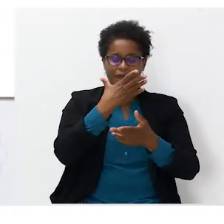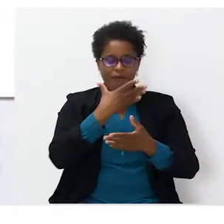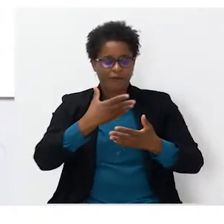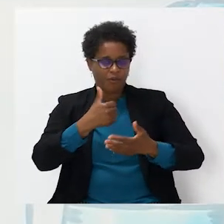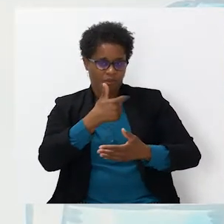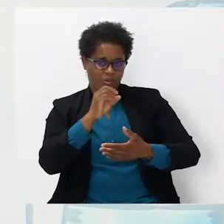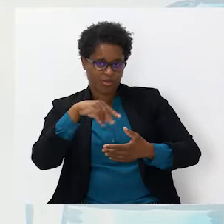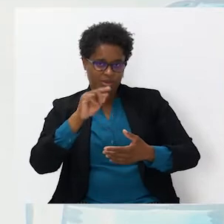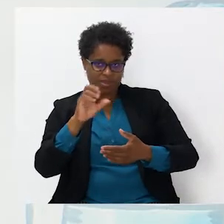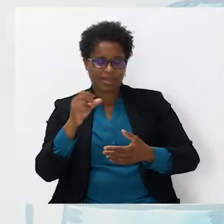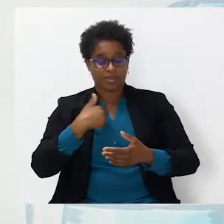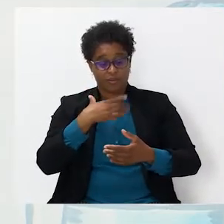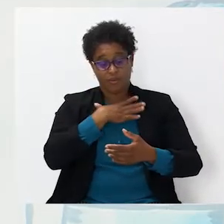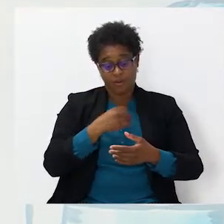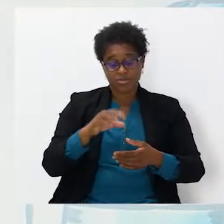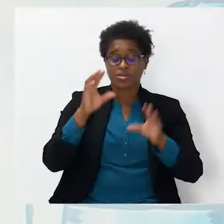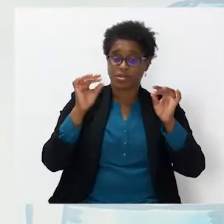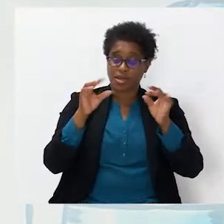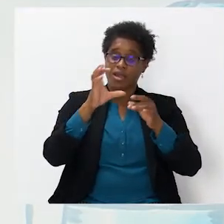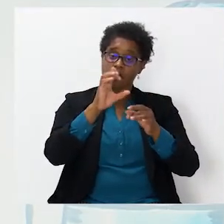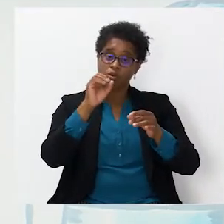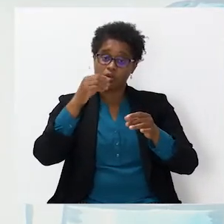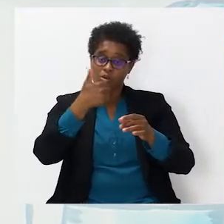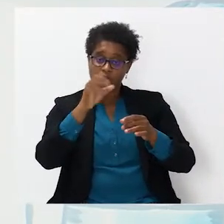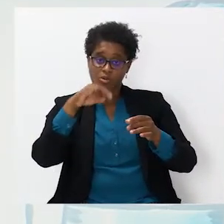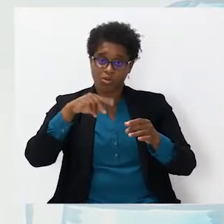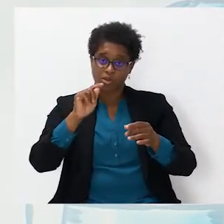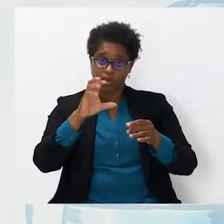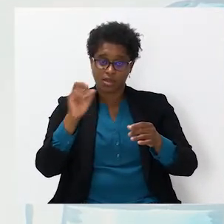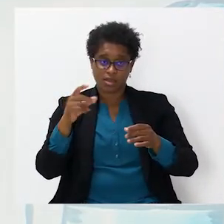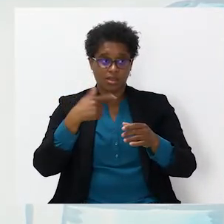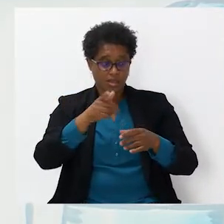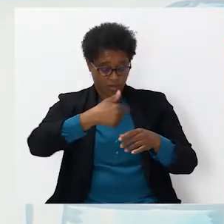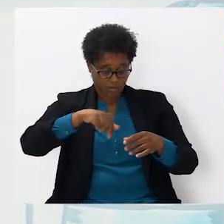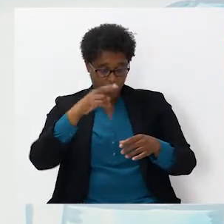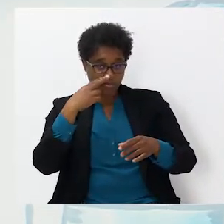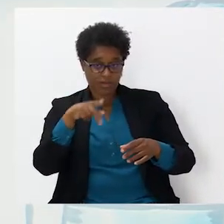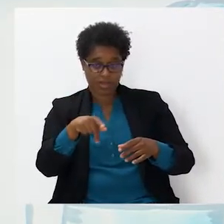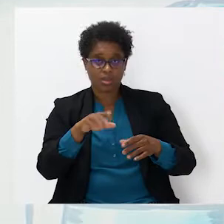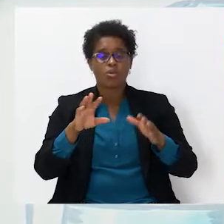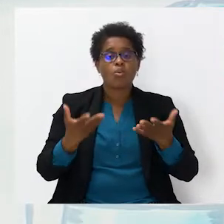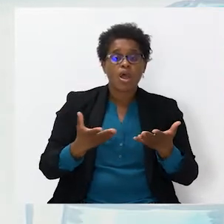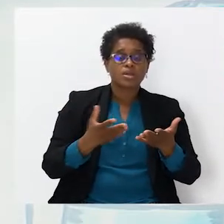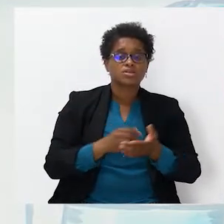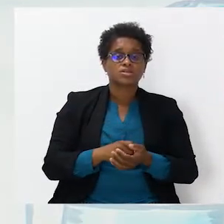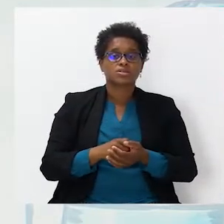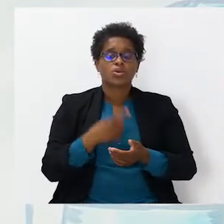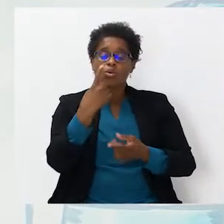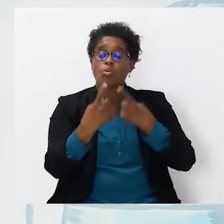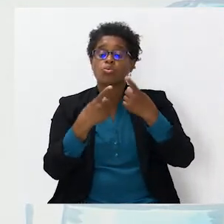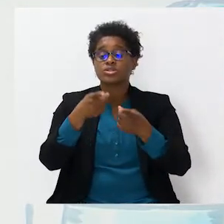boneca. Gosto de brincar com boneca. Vamos verificar aqui quais são um